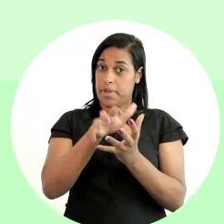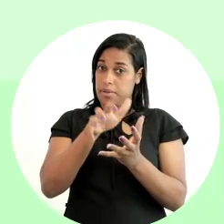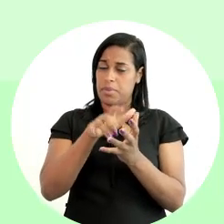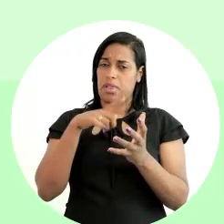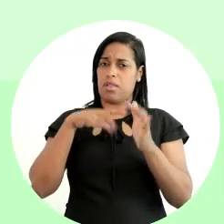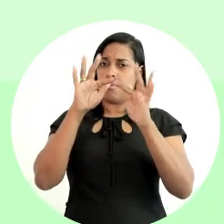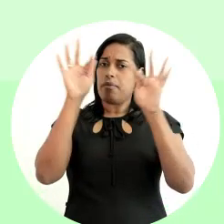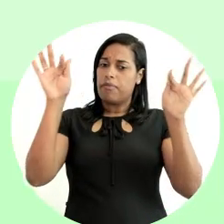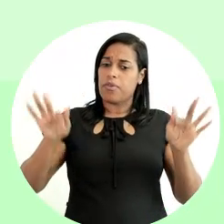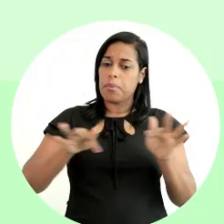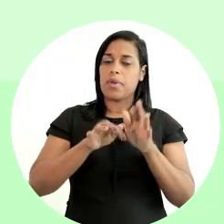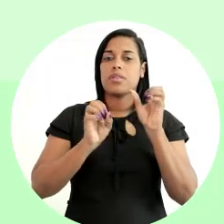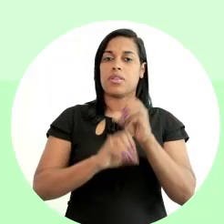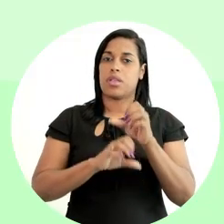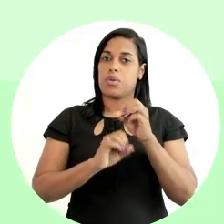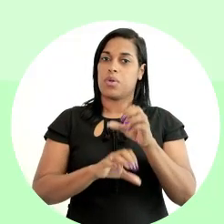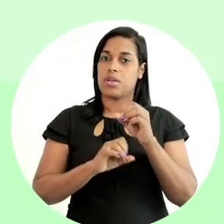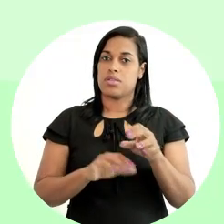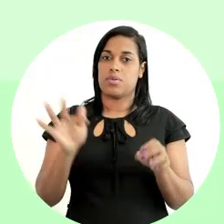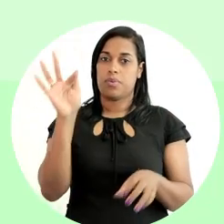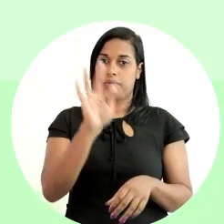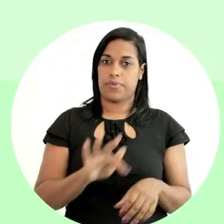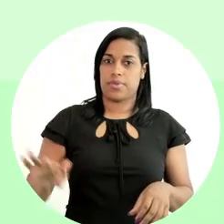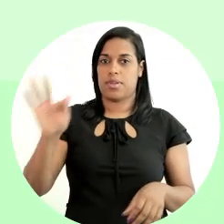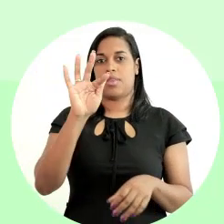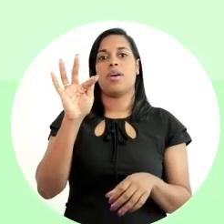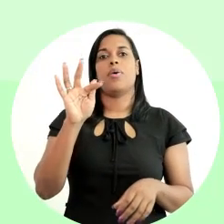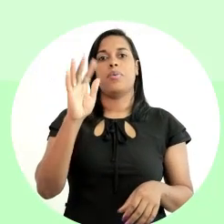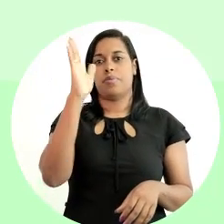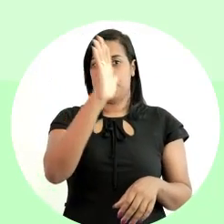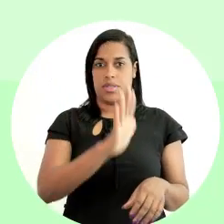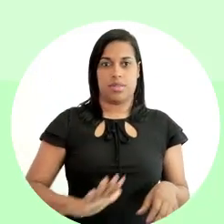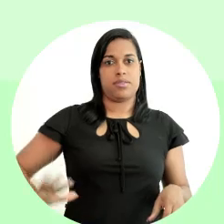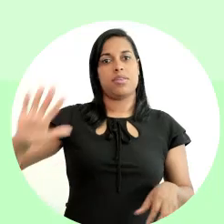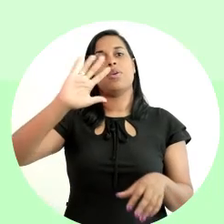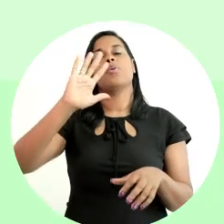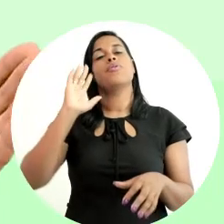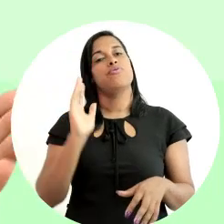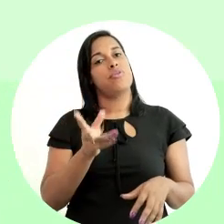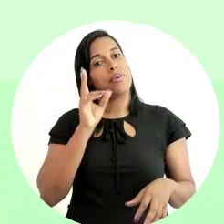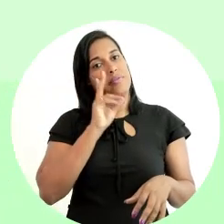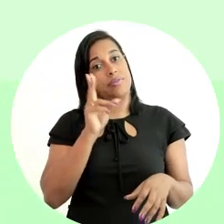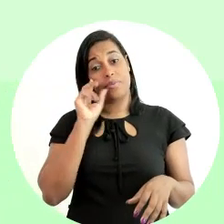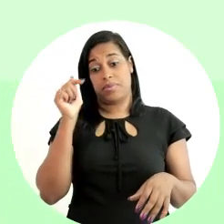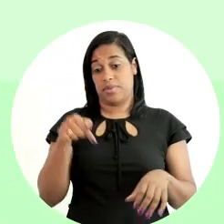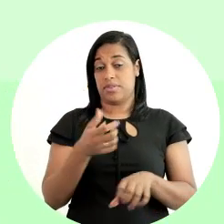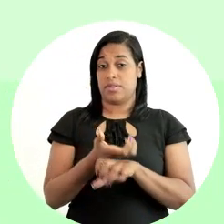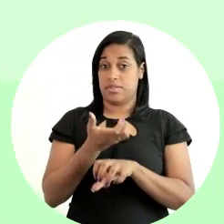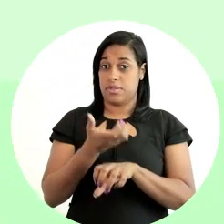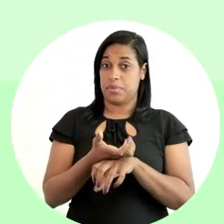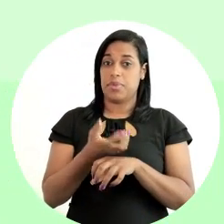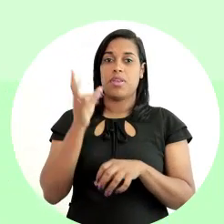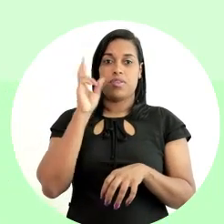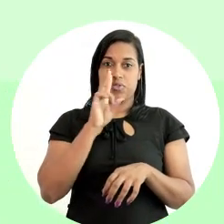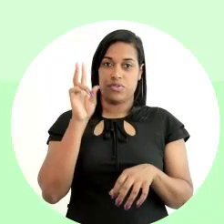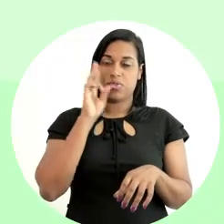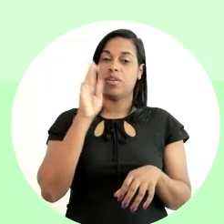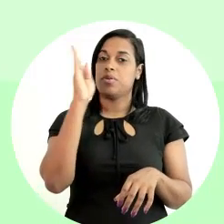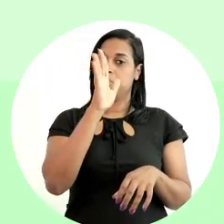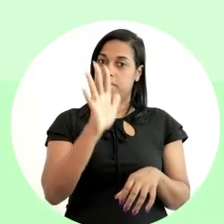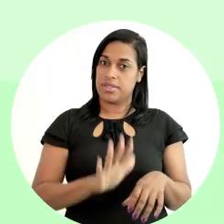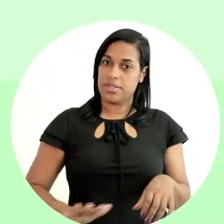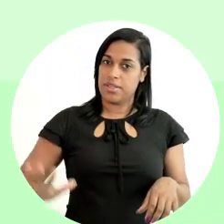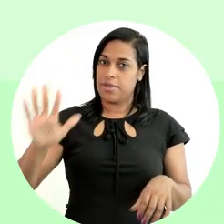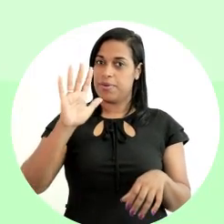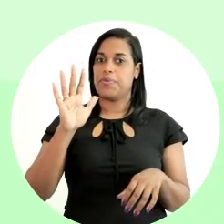um formato da educação federal. Já vimos, ao longo dessa disciplina, um pouco da história do